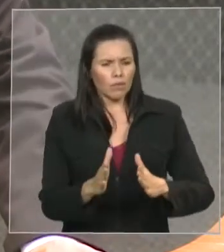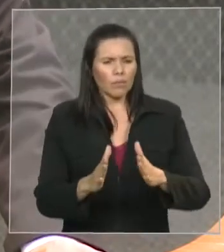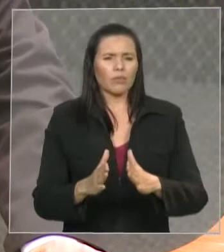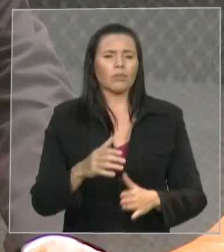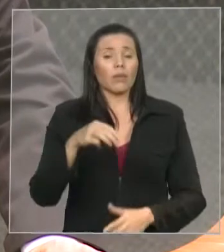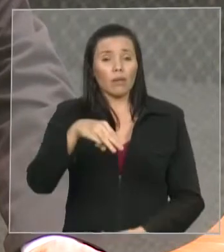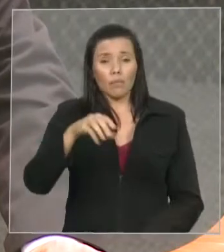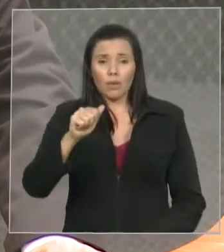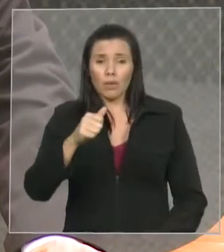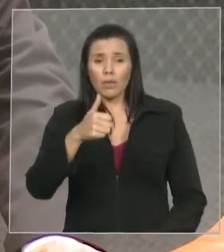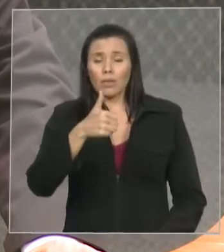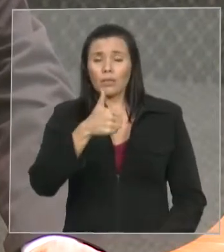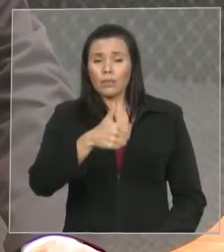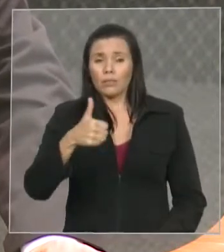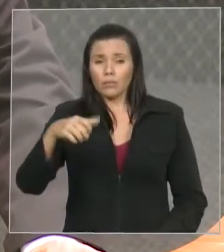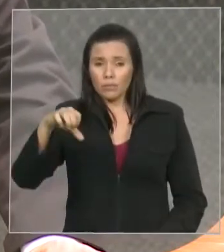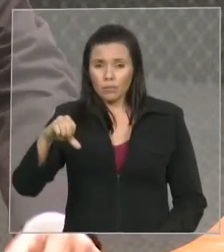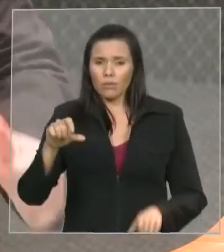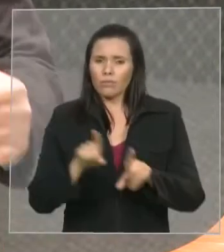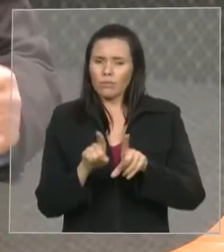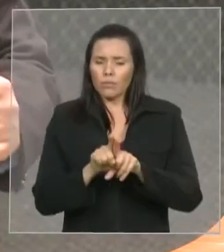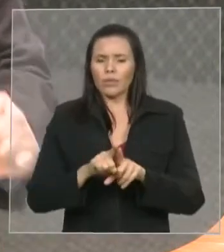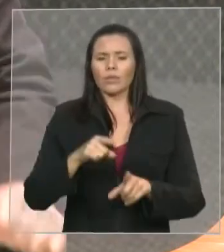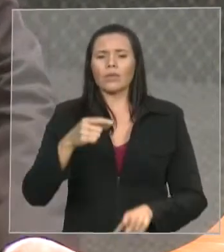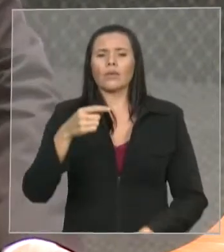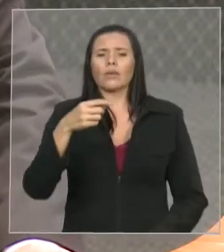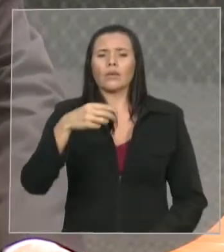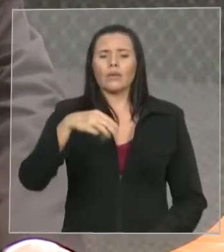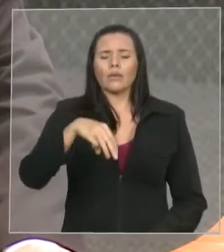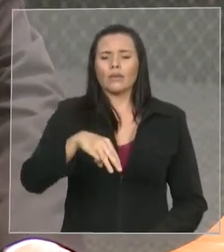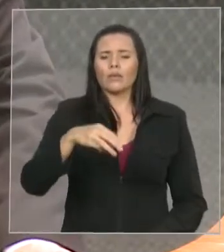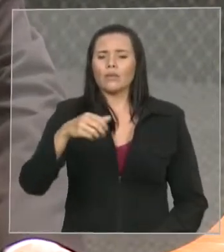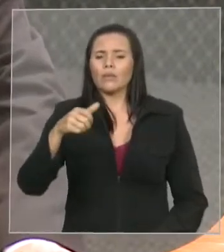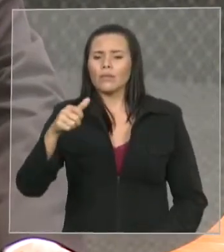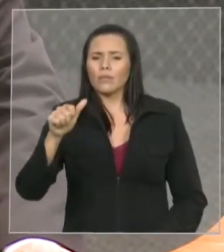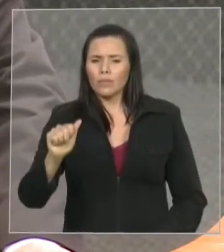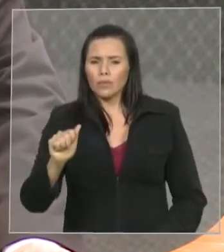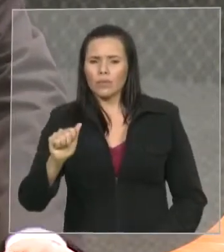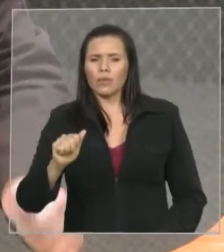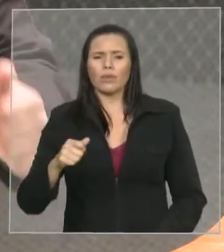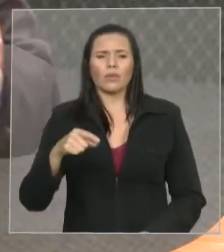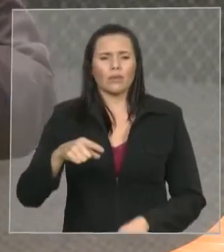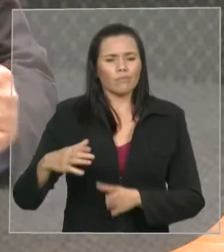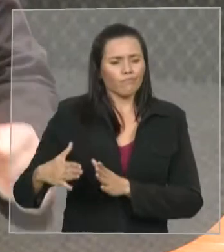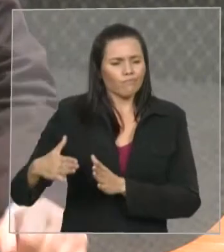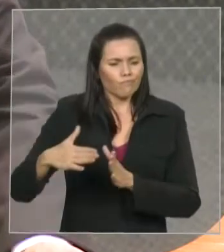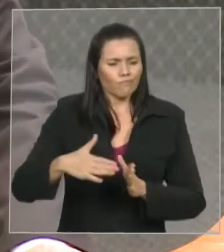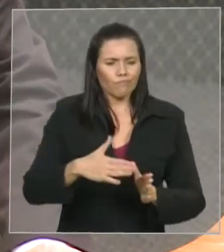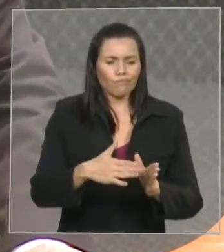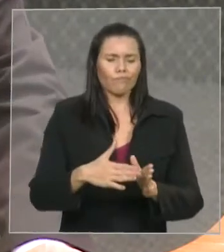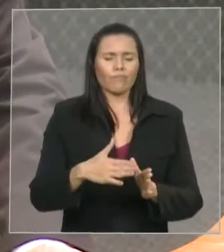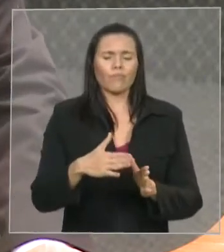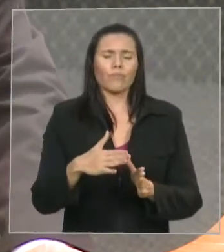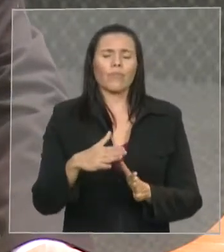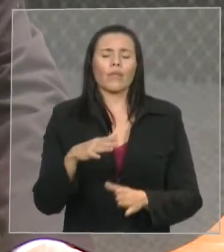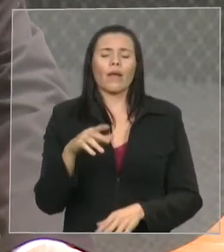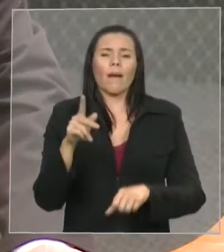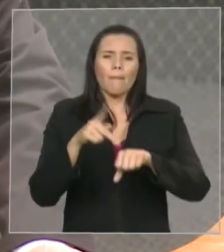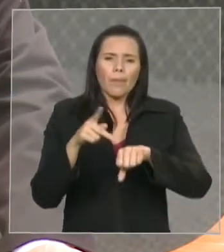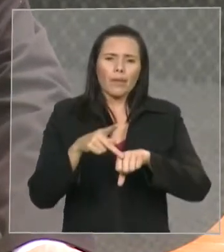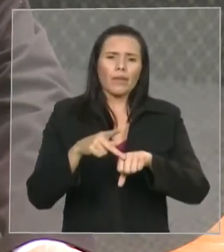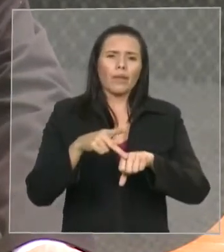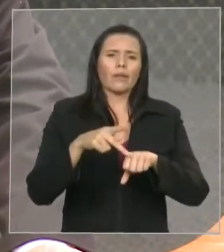119, como na MA que liga Independência a Pedreiras, como também da MA que liga Pedreiras a